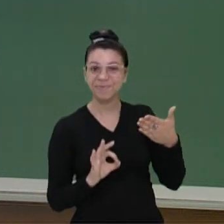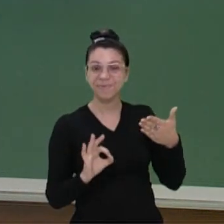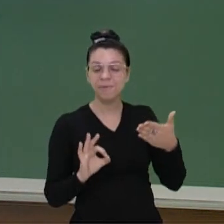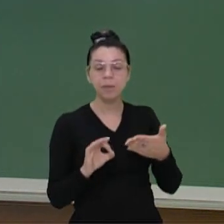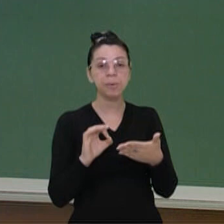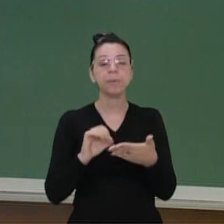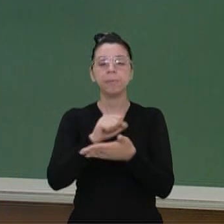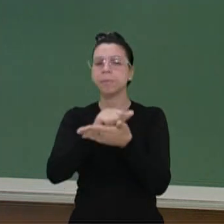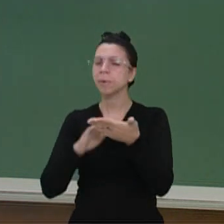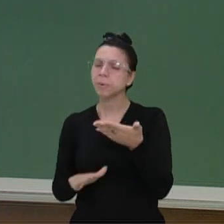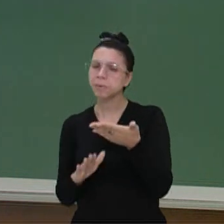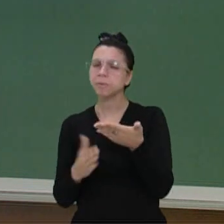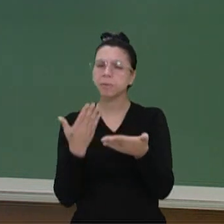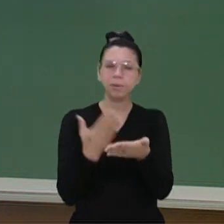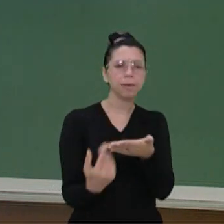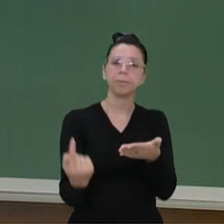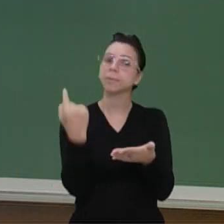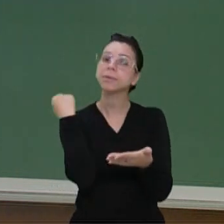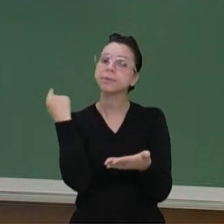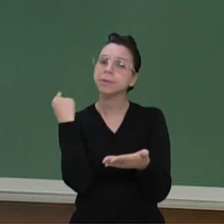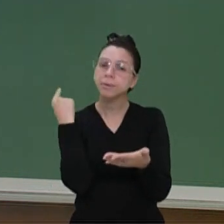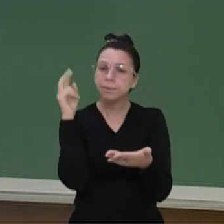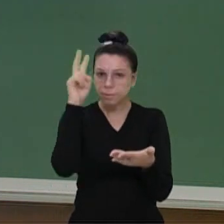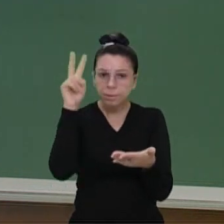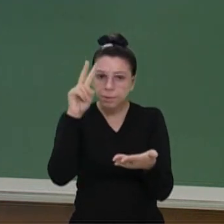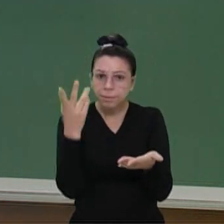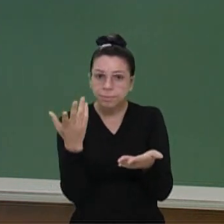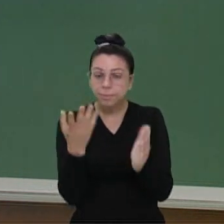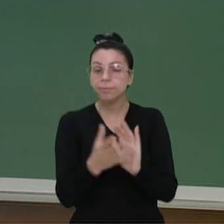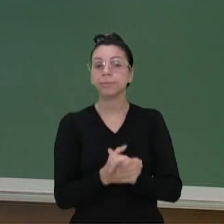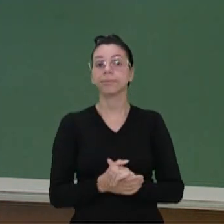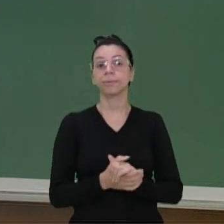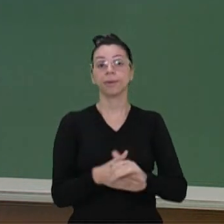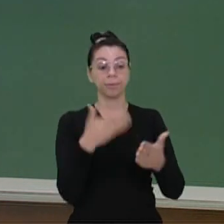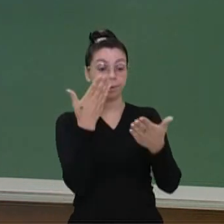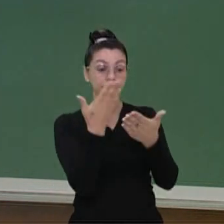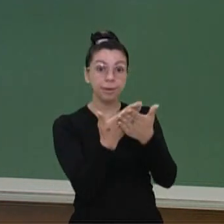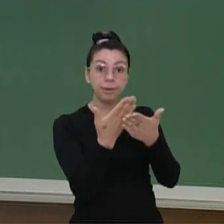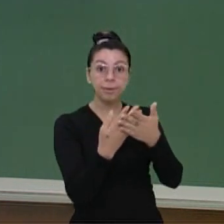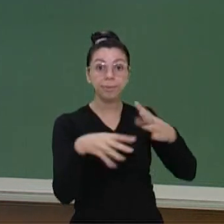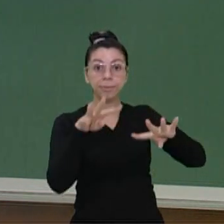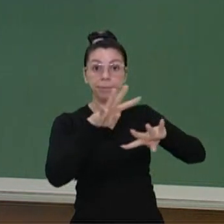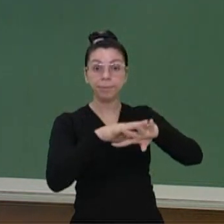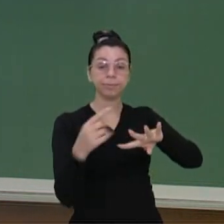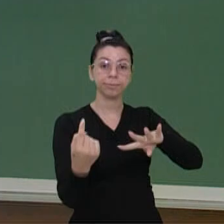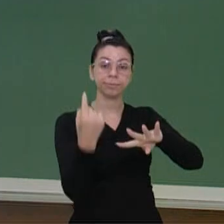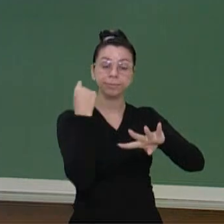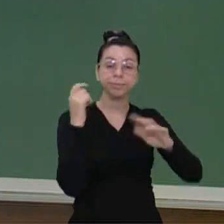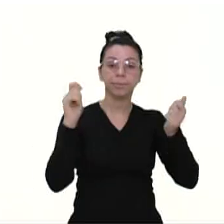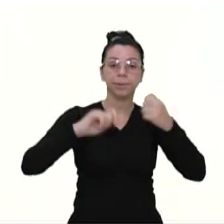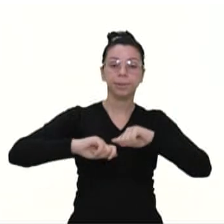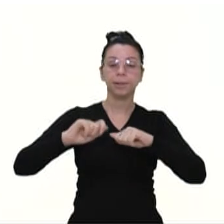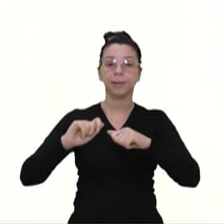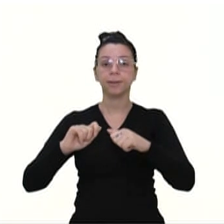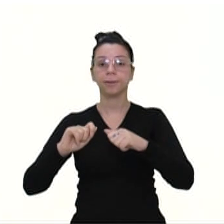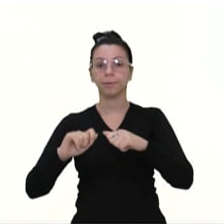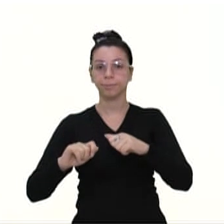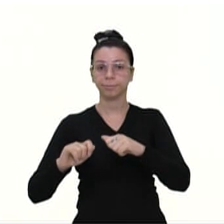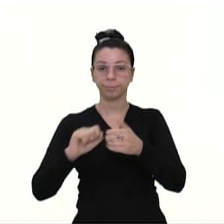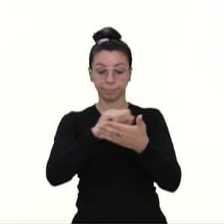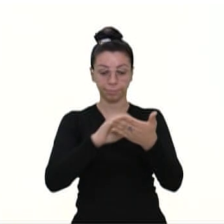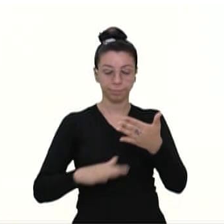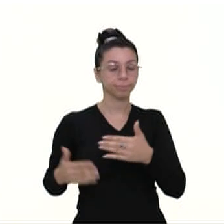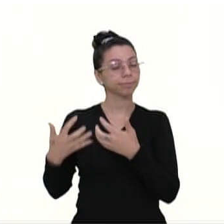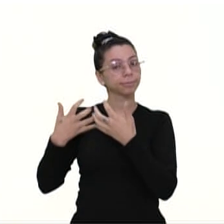um probleminha que o professor deixou na aula anterior. Então, na aula anterior de matemática, aqui nós deixamos um probleminha para você pensar. Vamos ler de novo